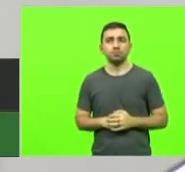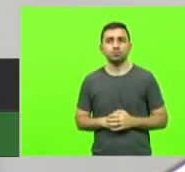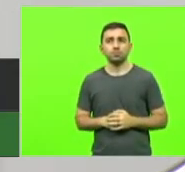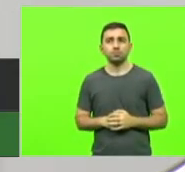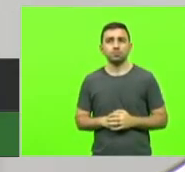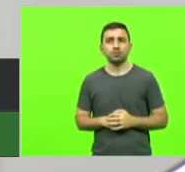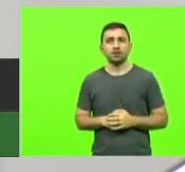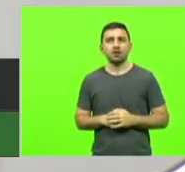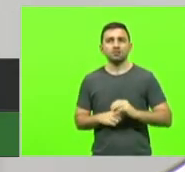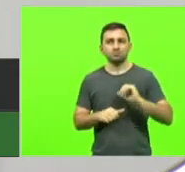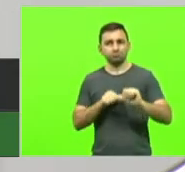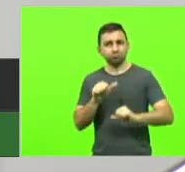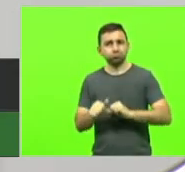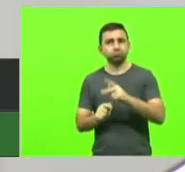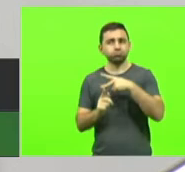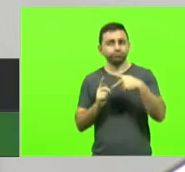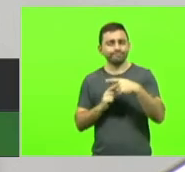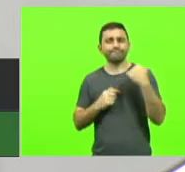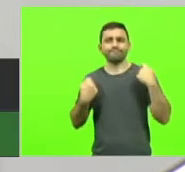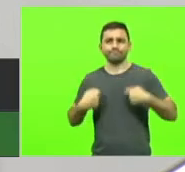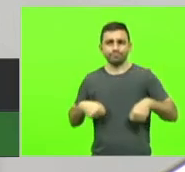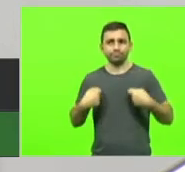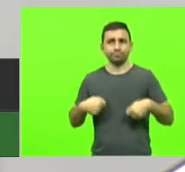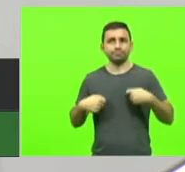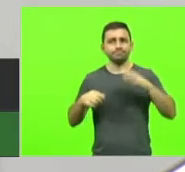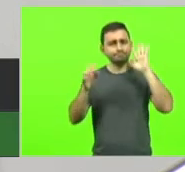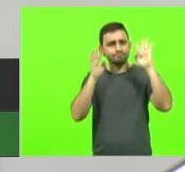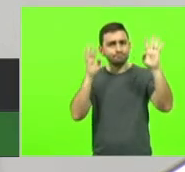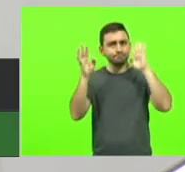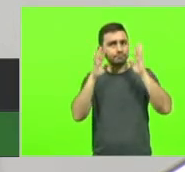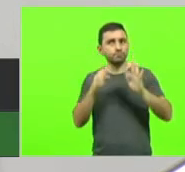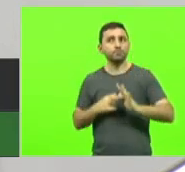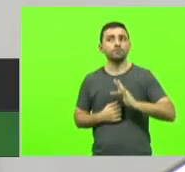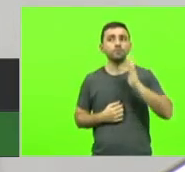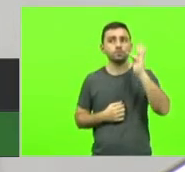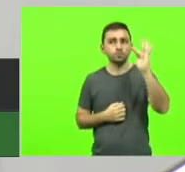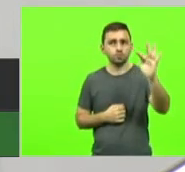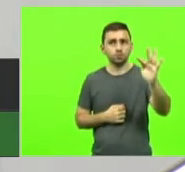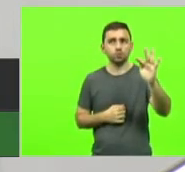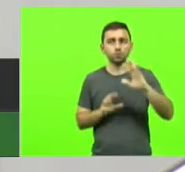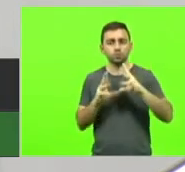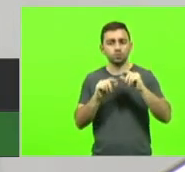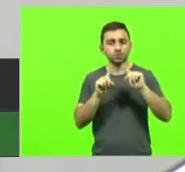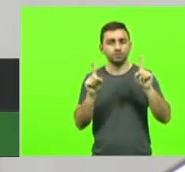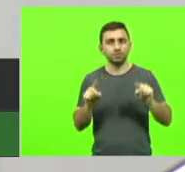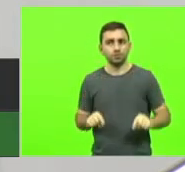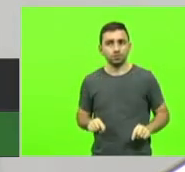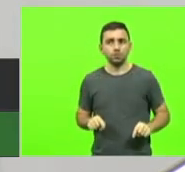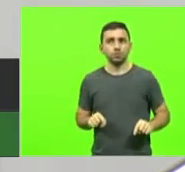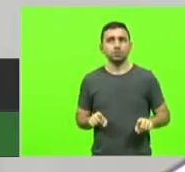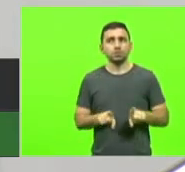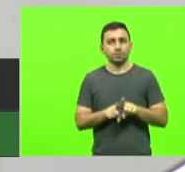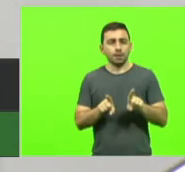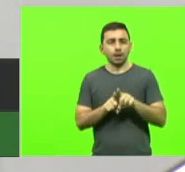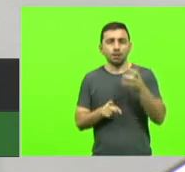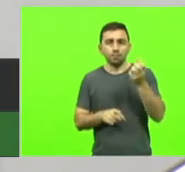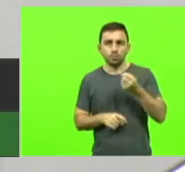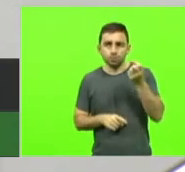Uma reforma necessária, pensando no futuro dos nossos servidores e dos nossos